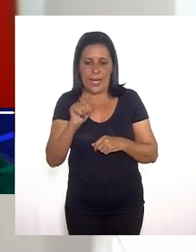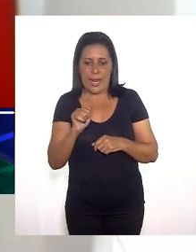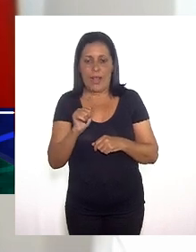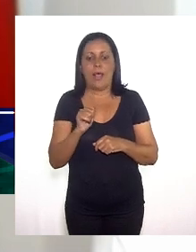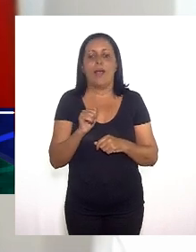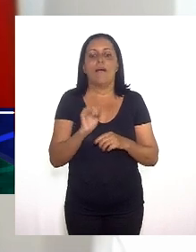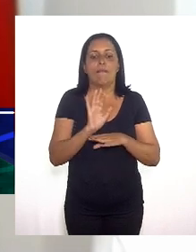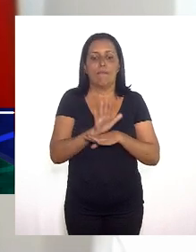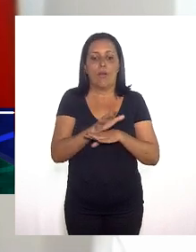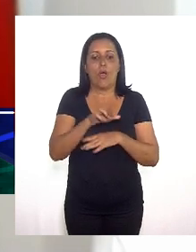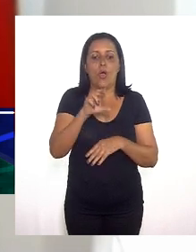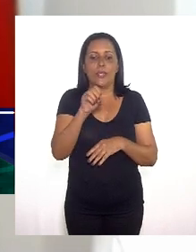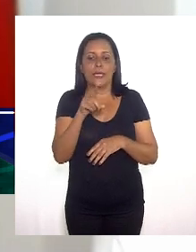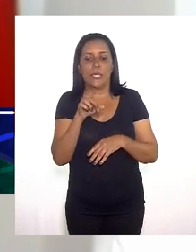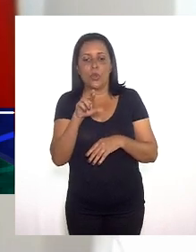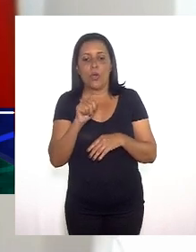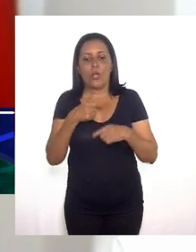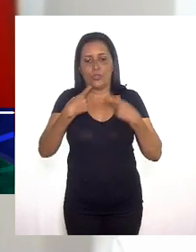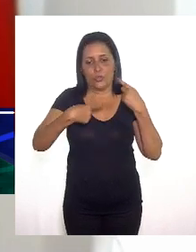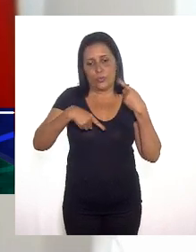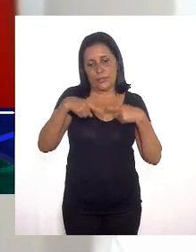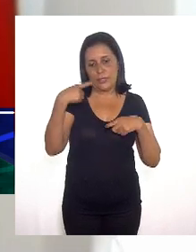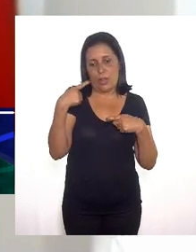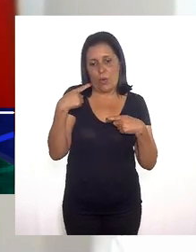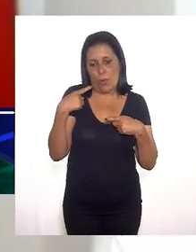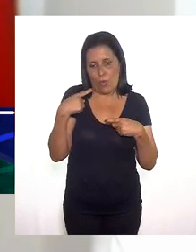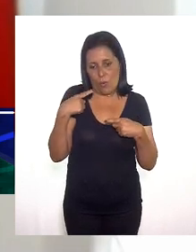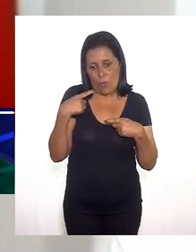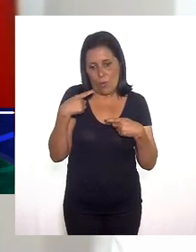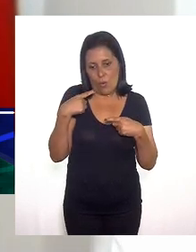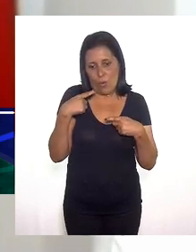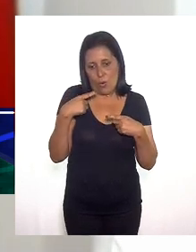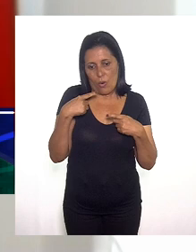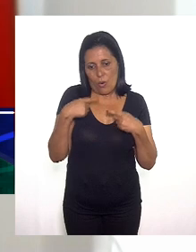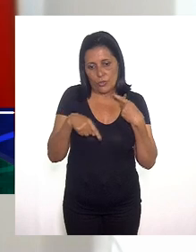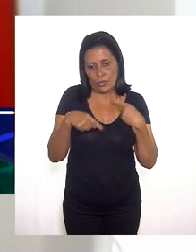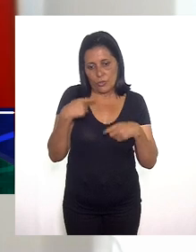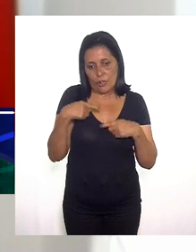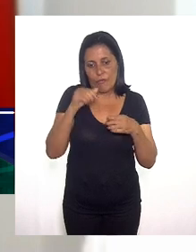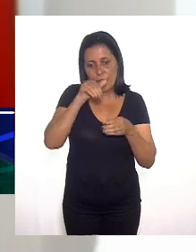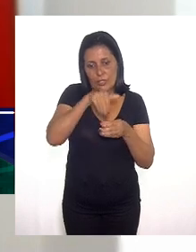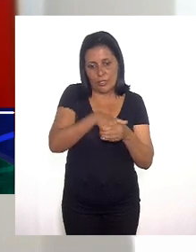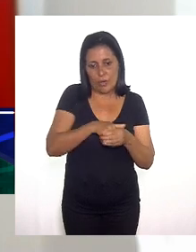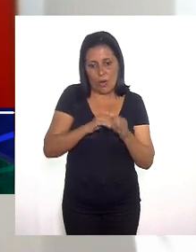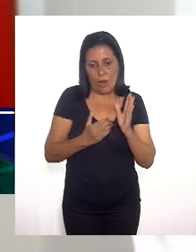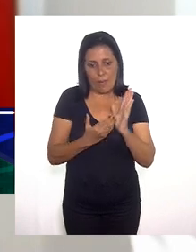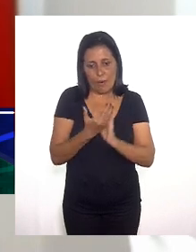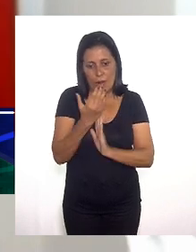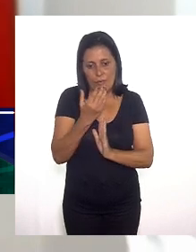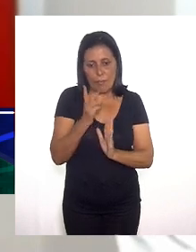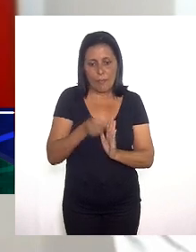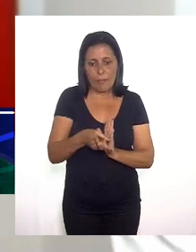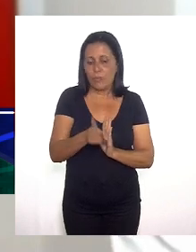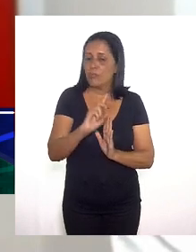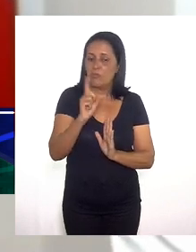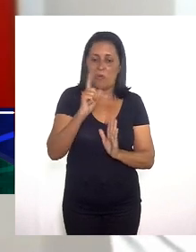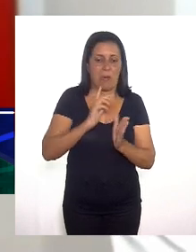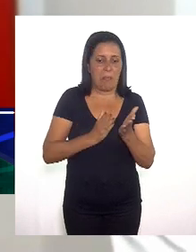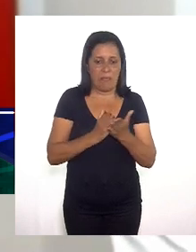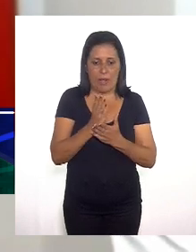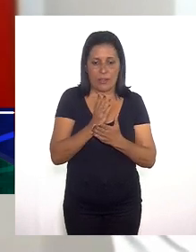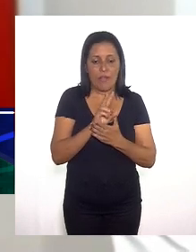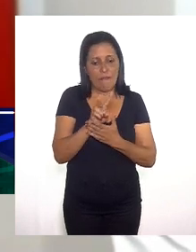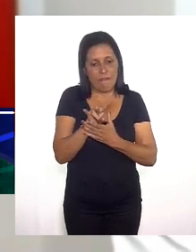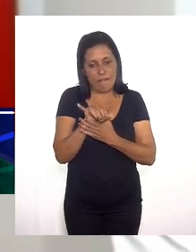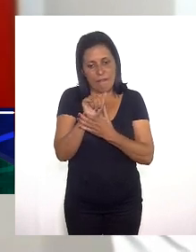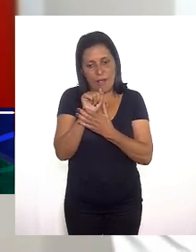deputado Rodrigo Amorim. Em discussão. Não havendo que queira discutir, encerra a discussão e votação. Se os que aprovam permaneçam como estão aprovados,